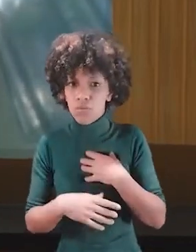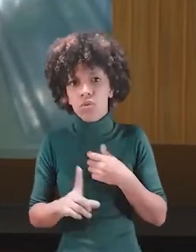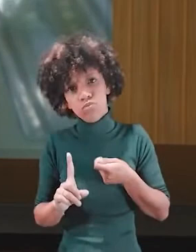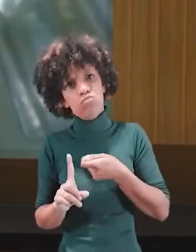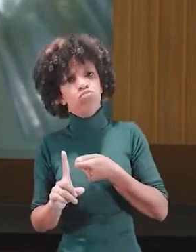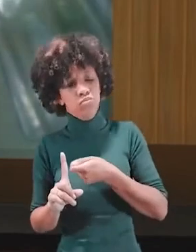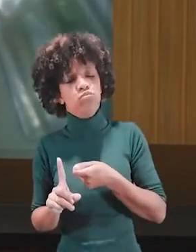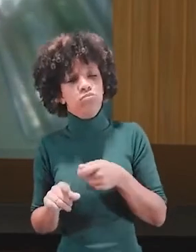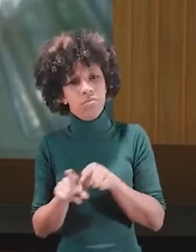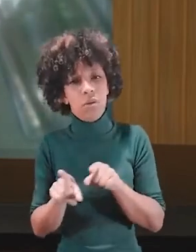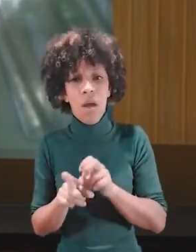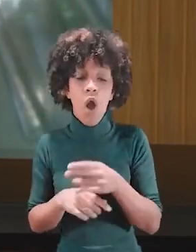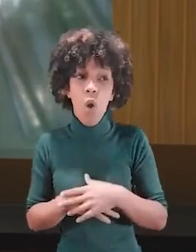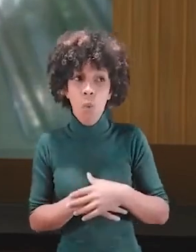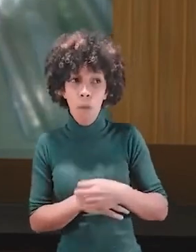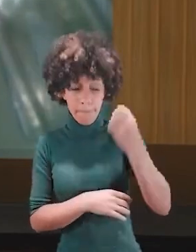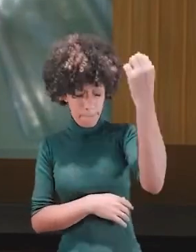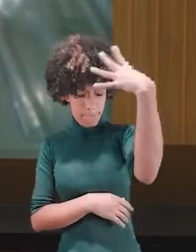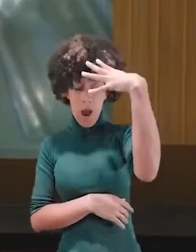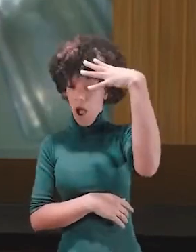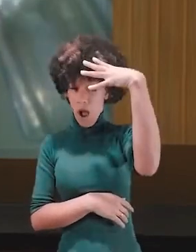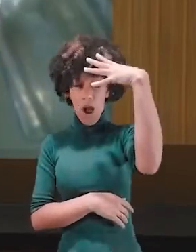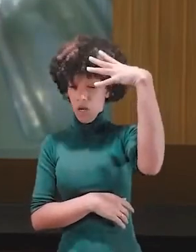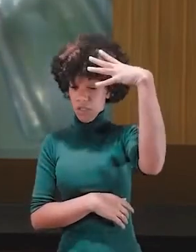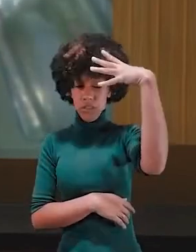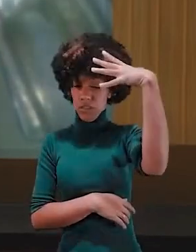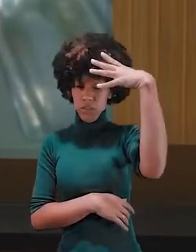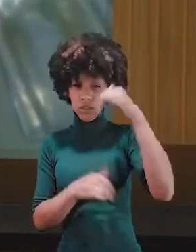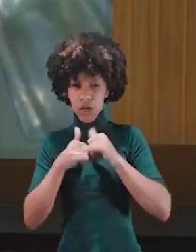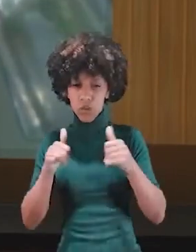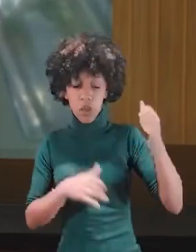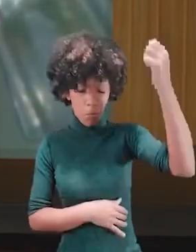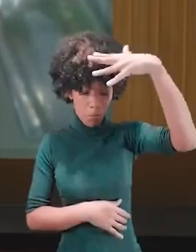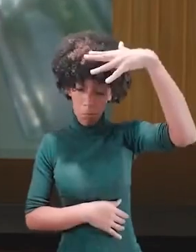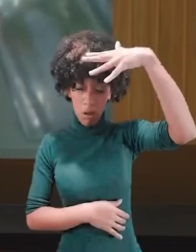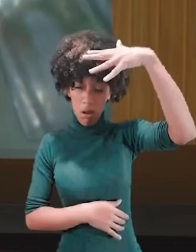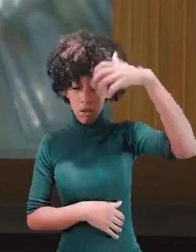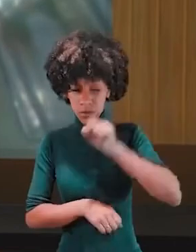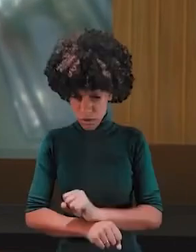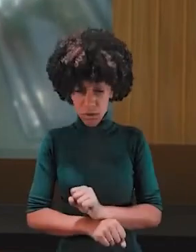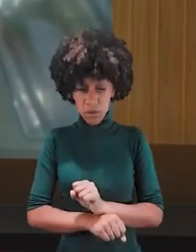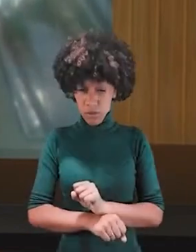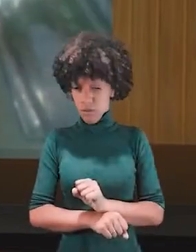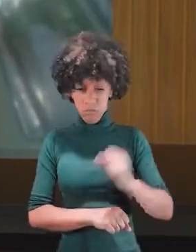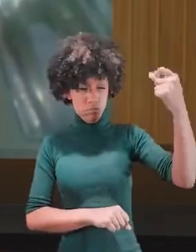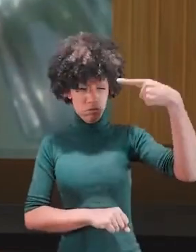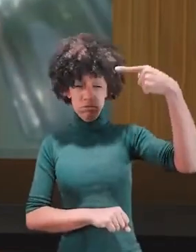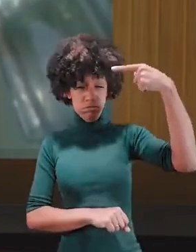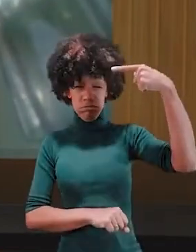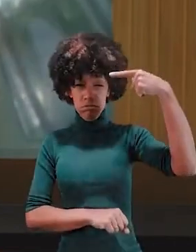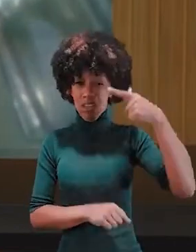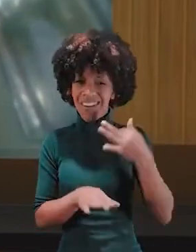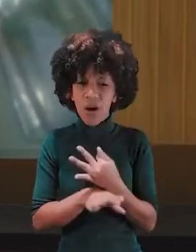forma de tortura, né? Ou ligar uma luz super forte na cara dele. Tu bota ele assim, amarrado, e liga a luz. Bem, a